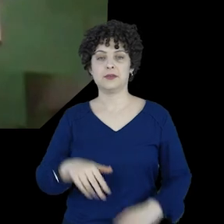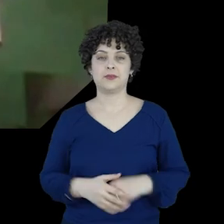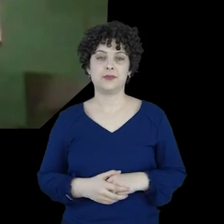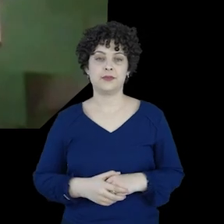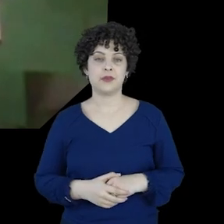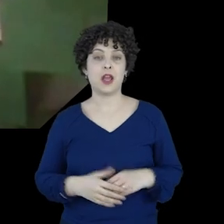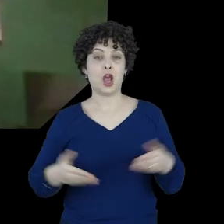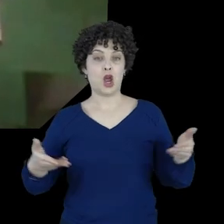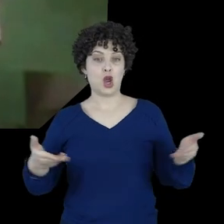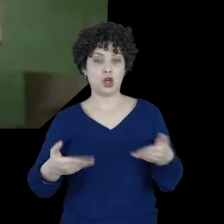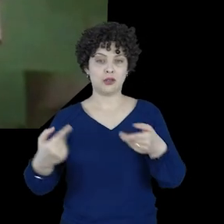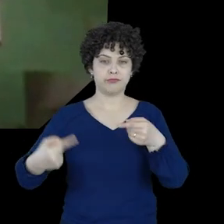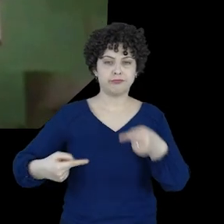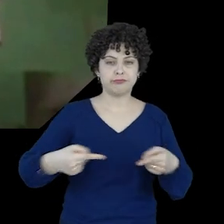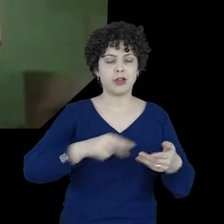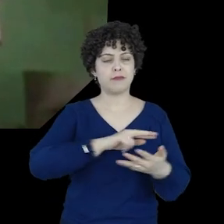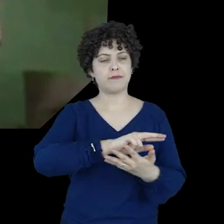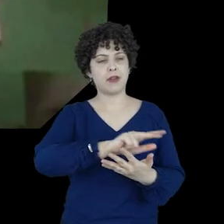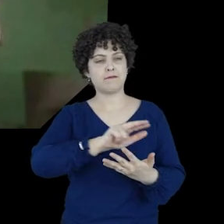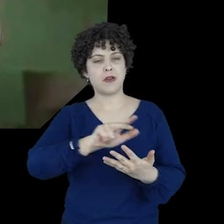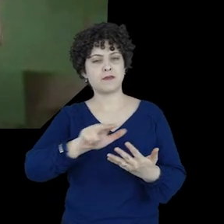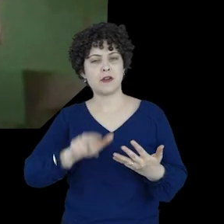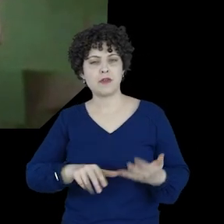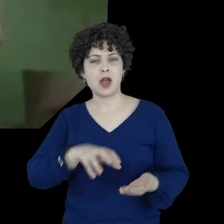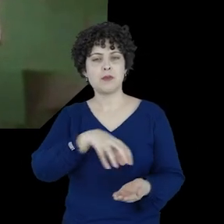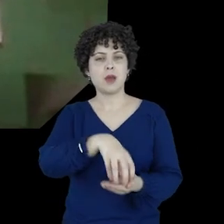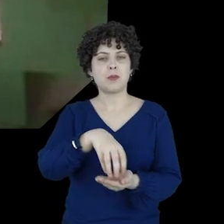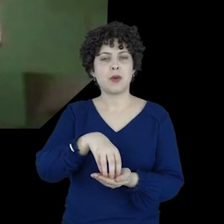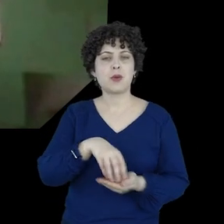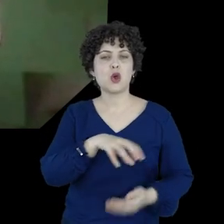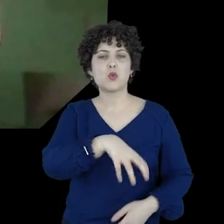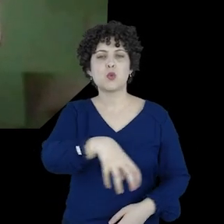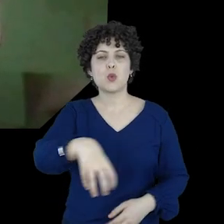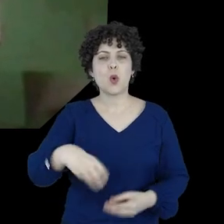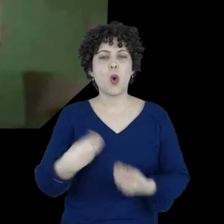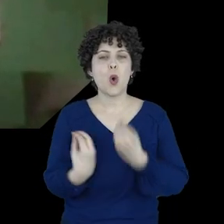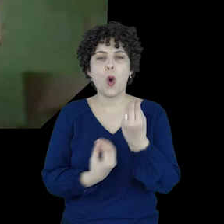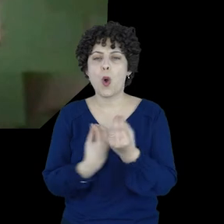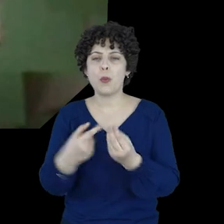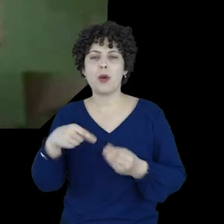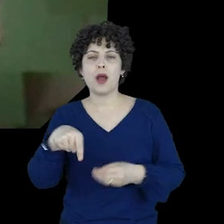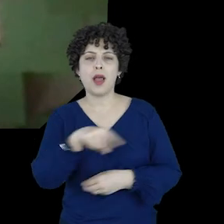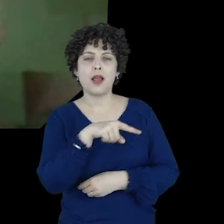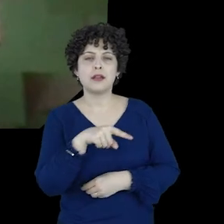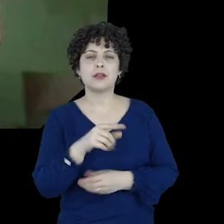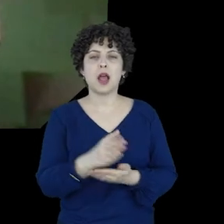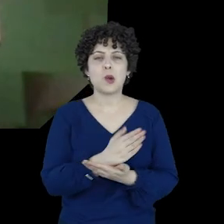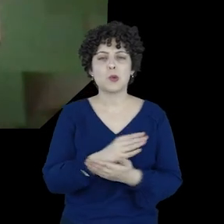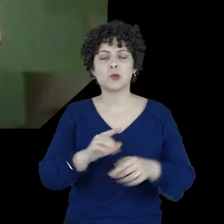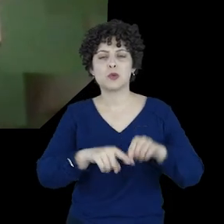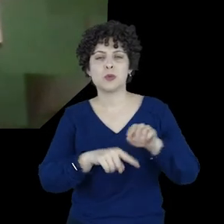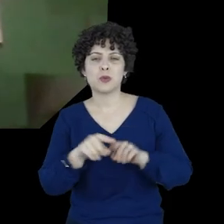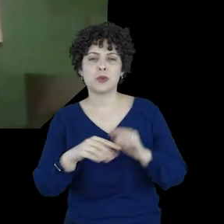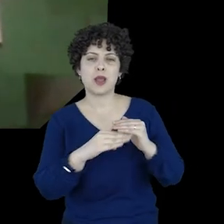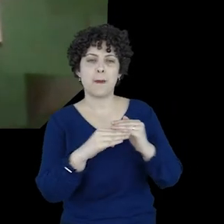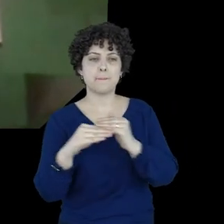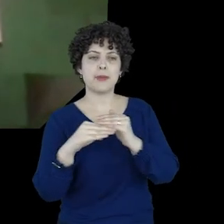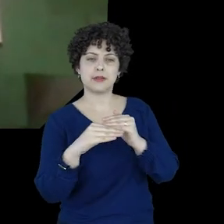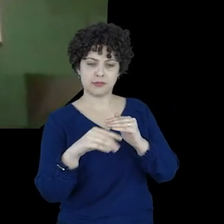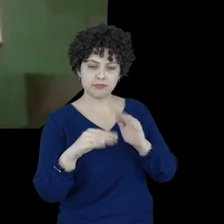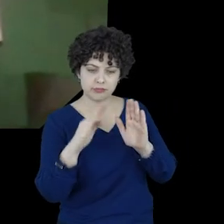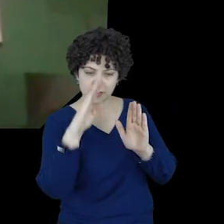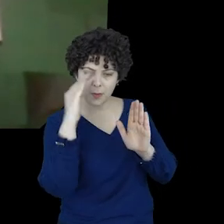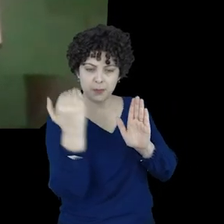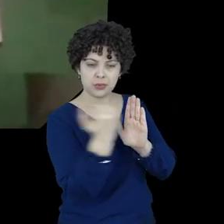Estamos atualmente discutindo com diversas instituições para ver como podem submeter alguns de seus produtos